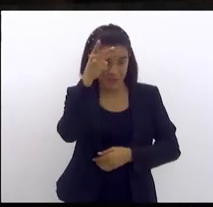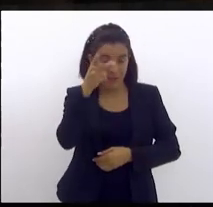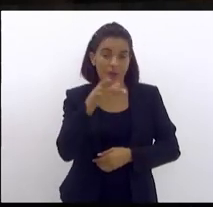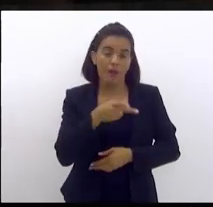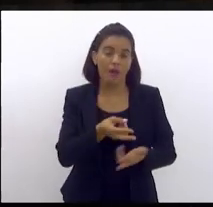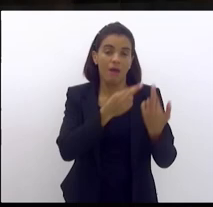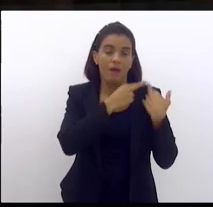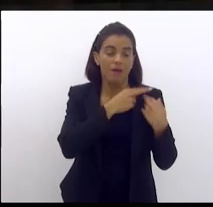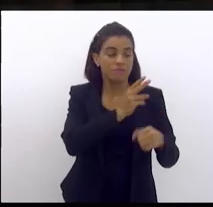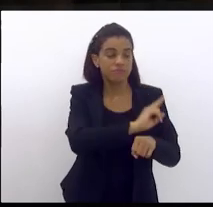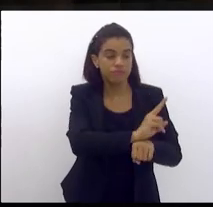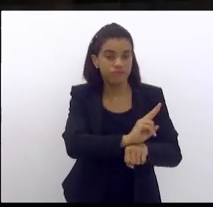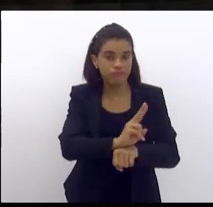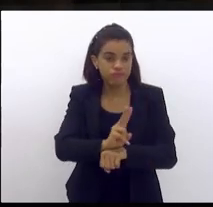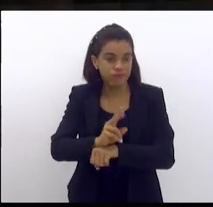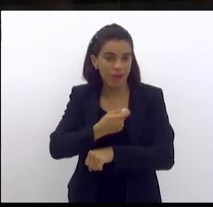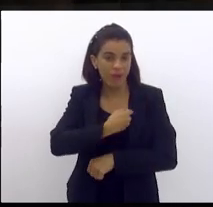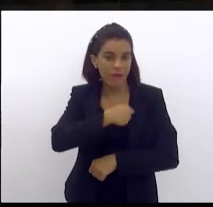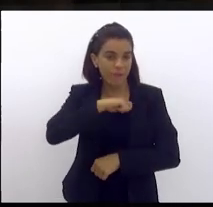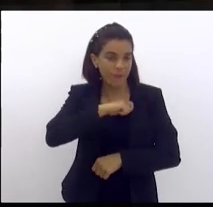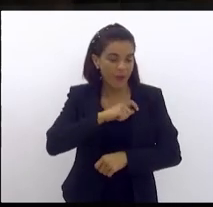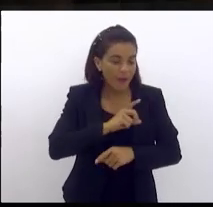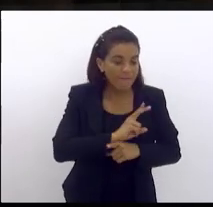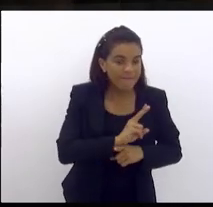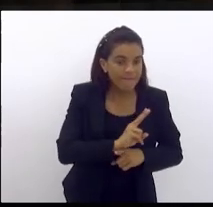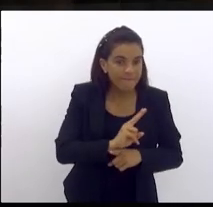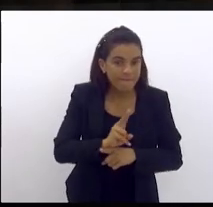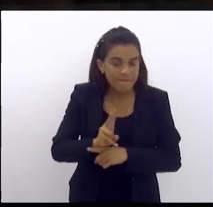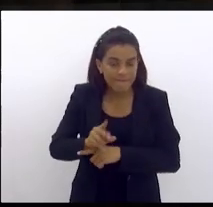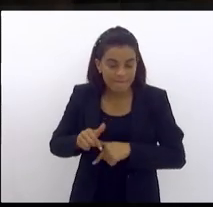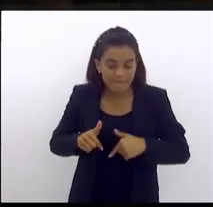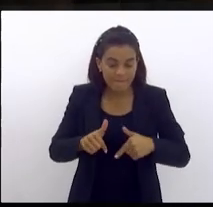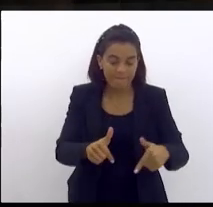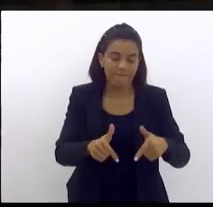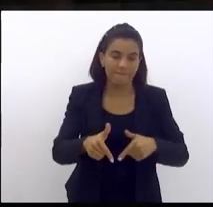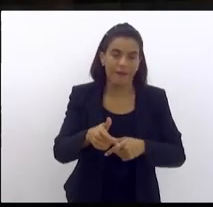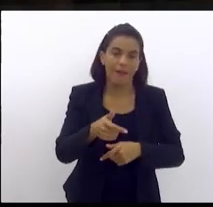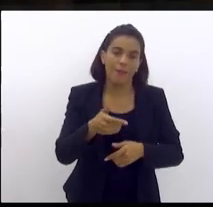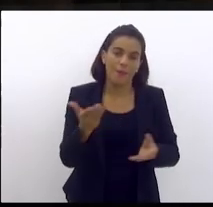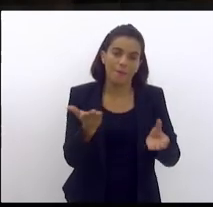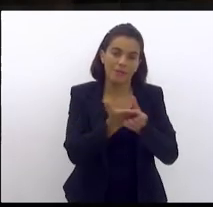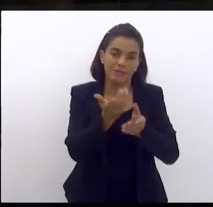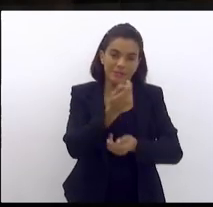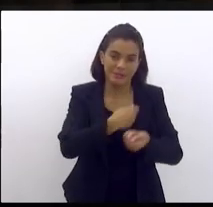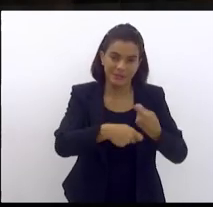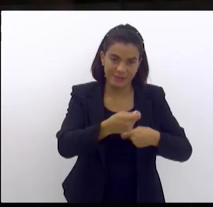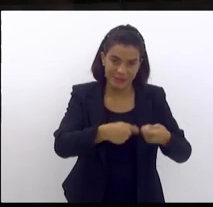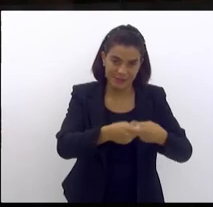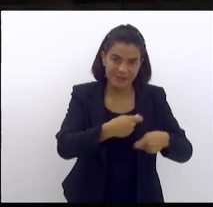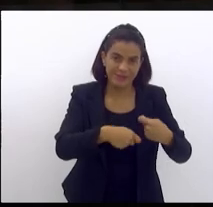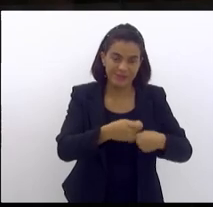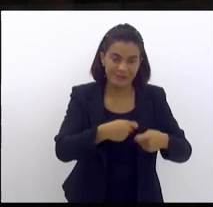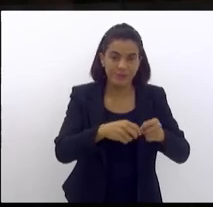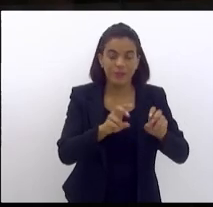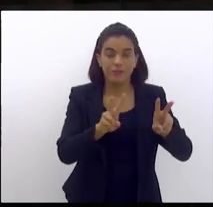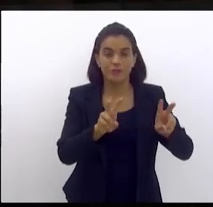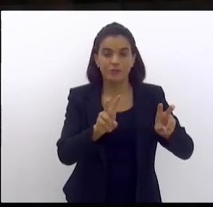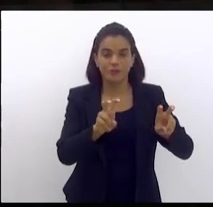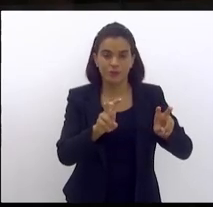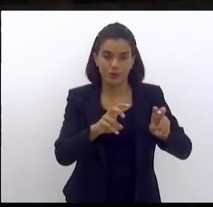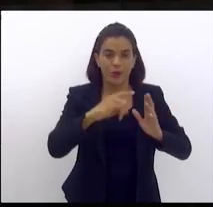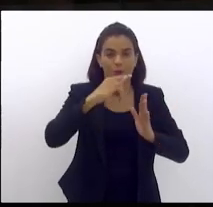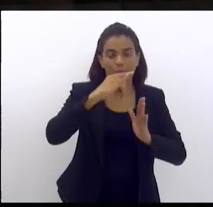contento e agir nos processos administrativos como fazem hoje em relação às